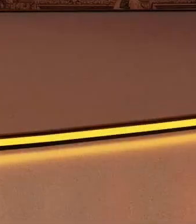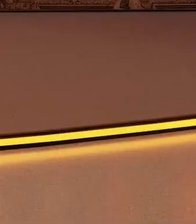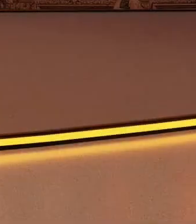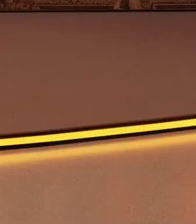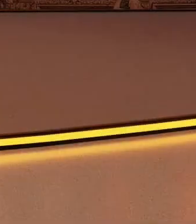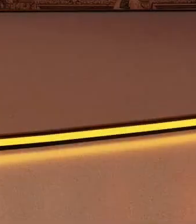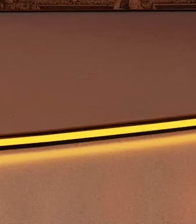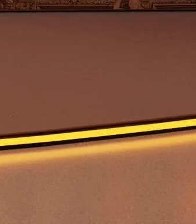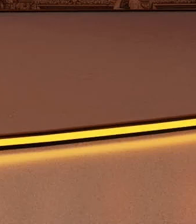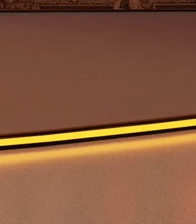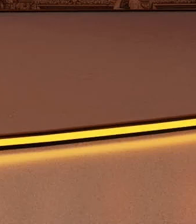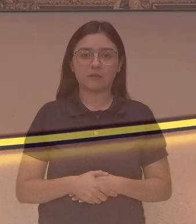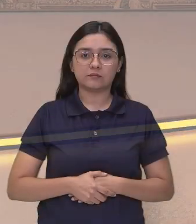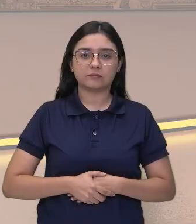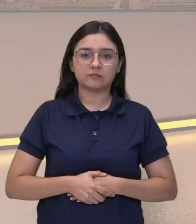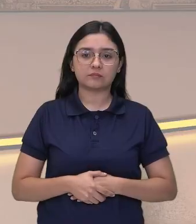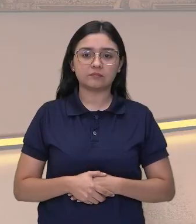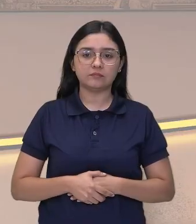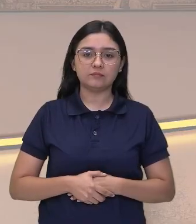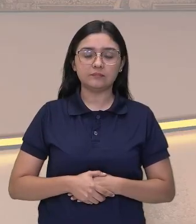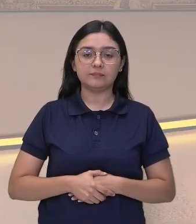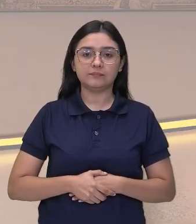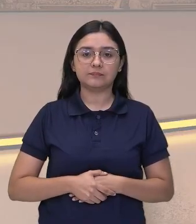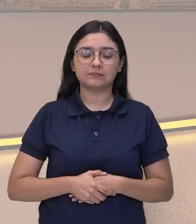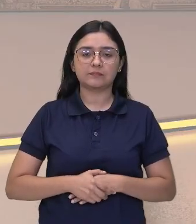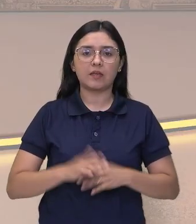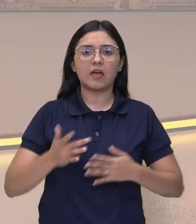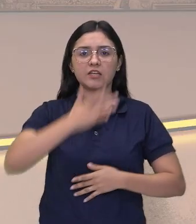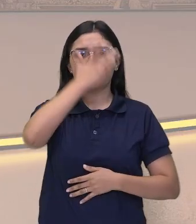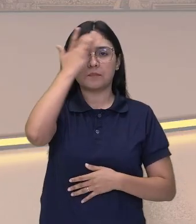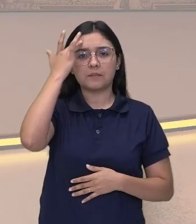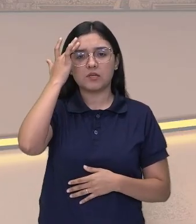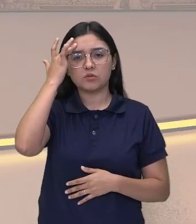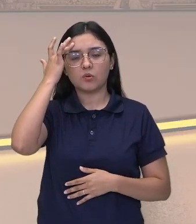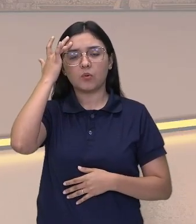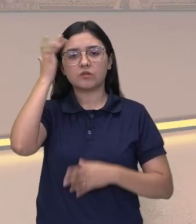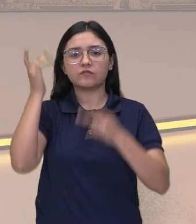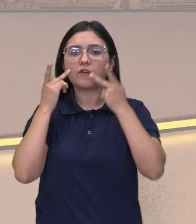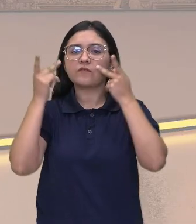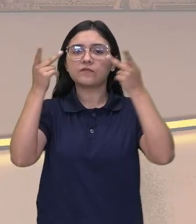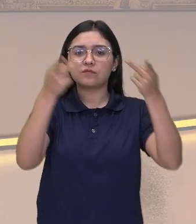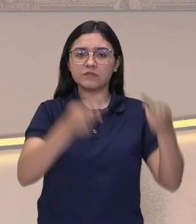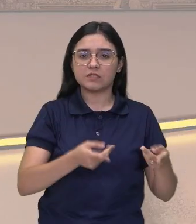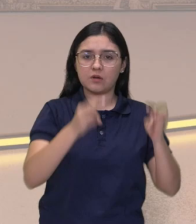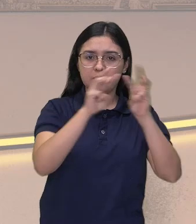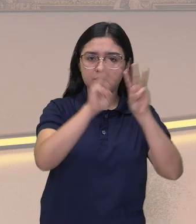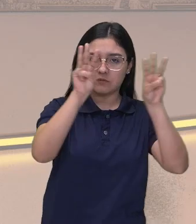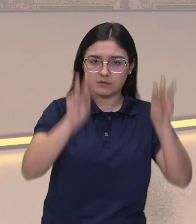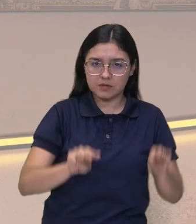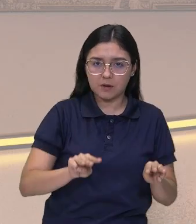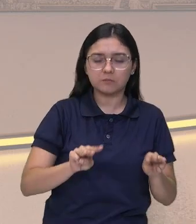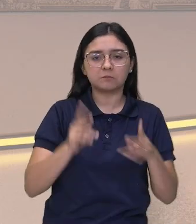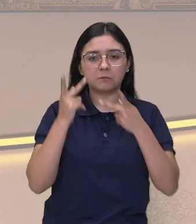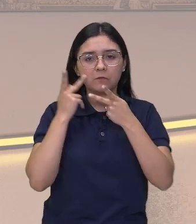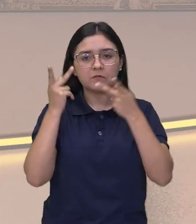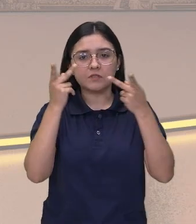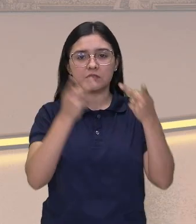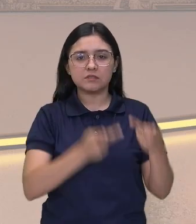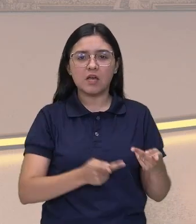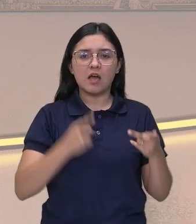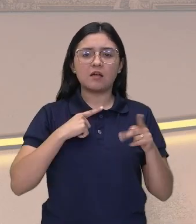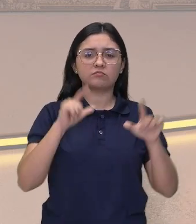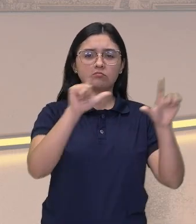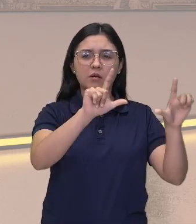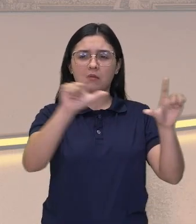várias pessoas ligadas ao turismo que vão, então, o quê? Fazer as visitas ao Museu do Louvre e, teoricamente, olhar e